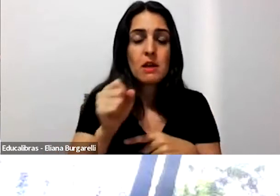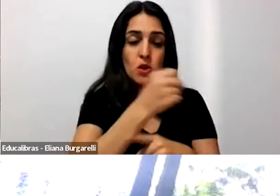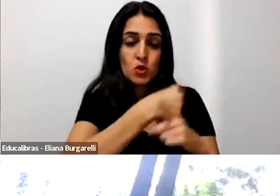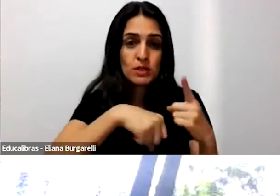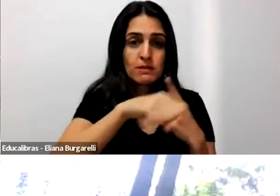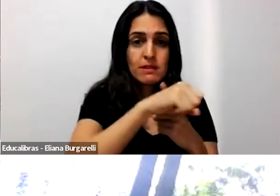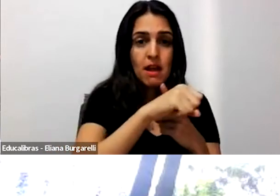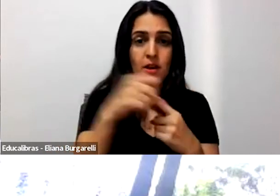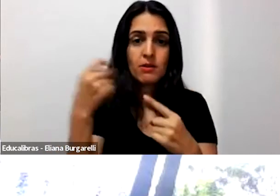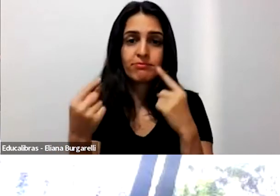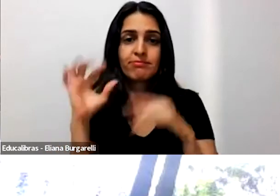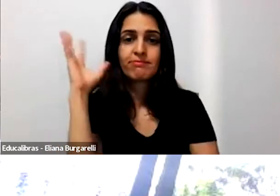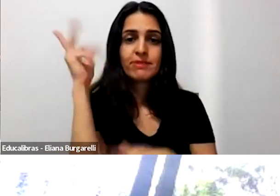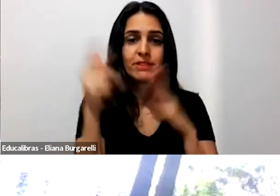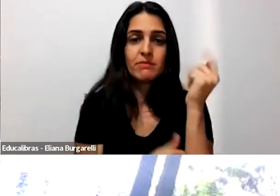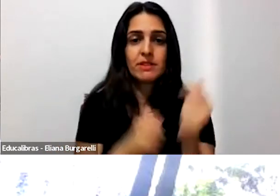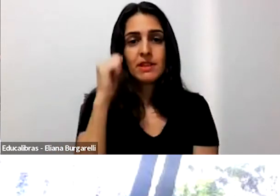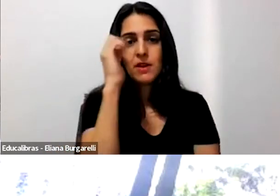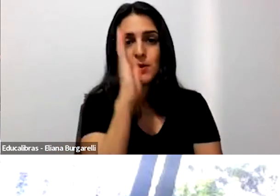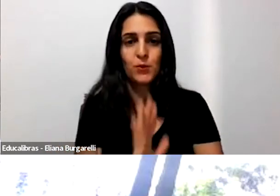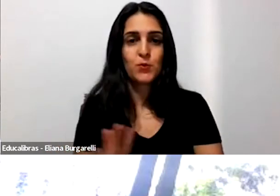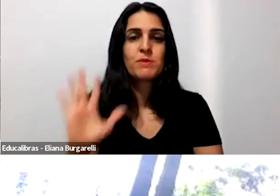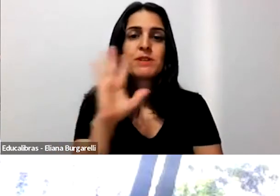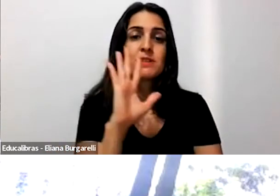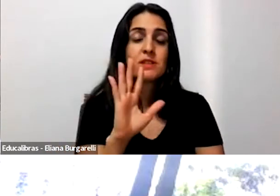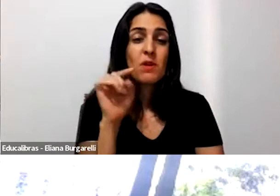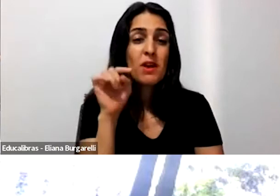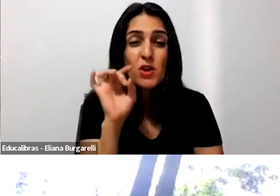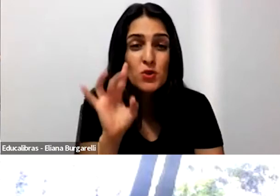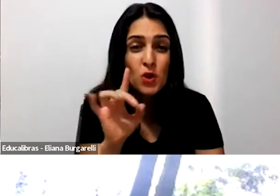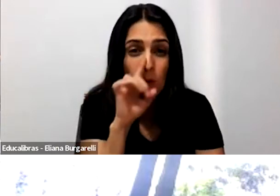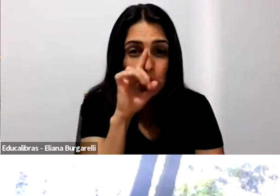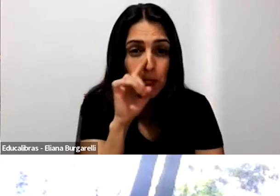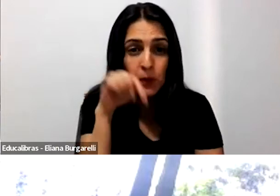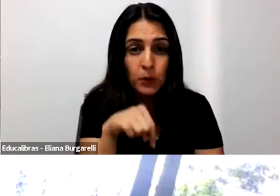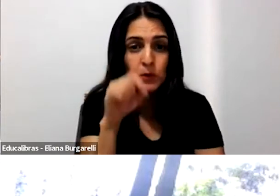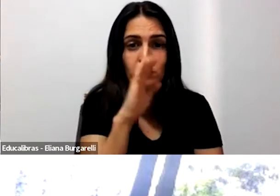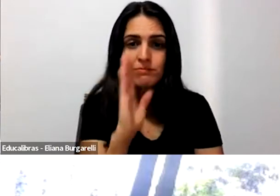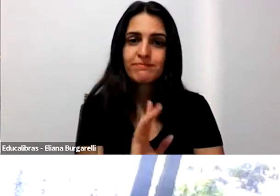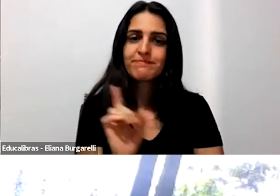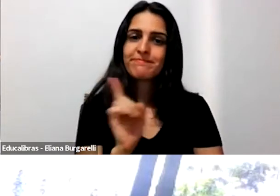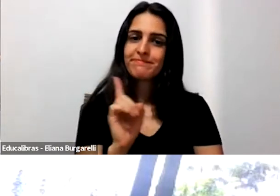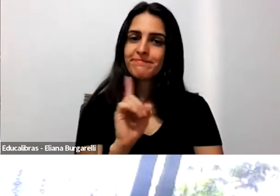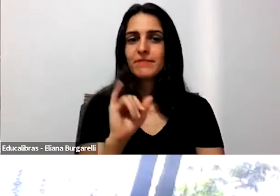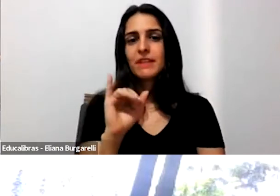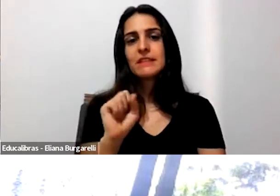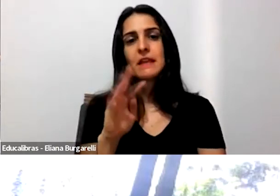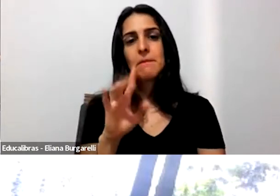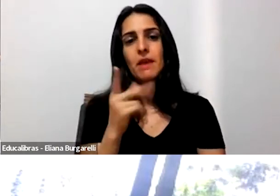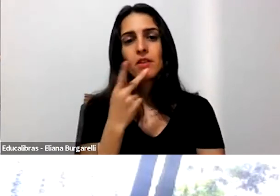tantas redes no Brasil que vêm resistindo o desmonte das